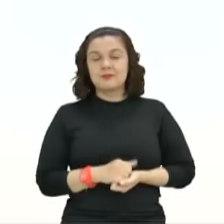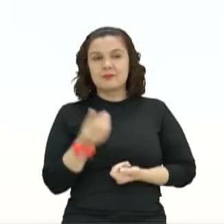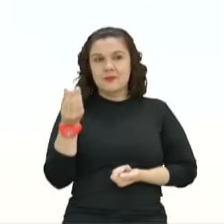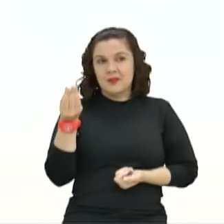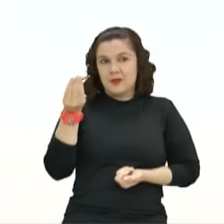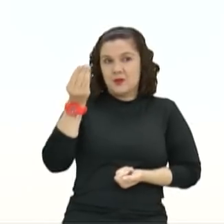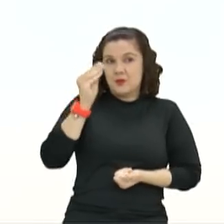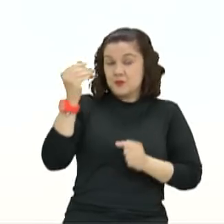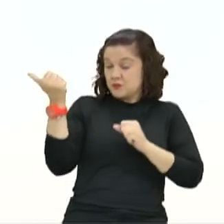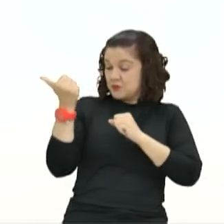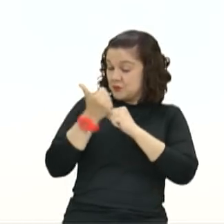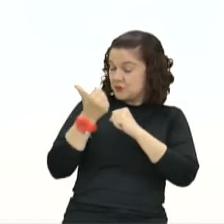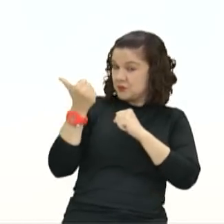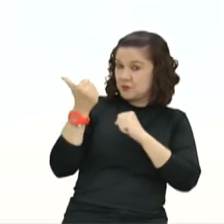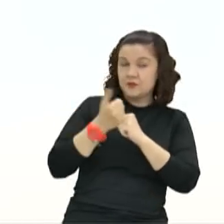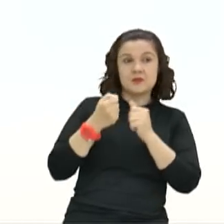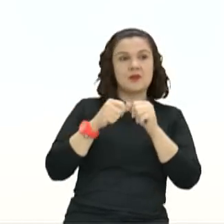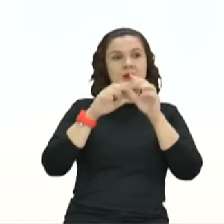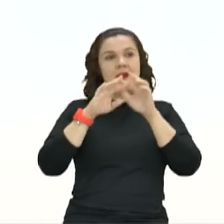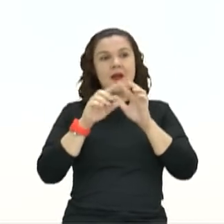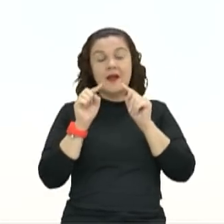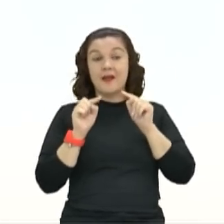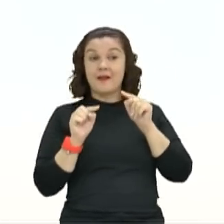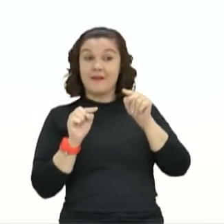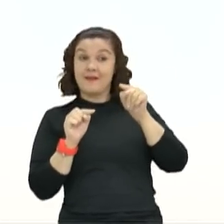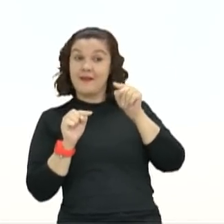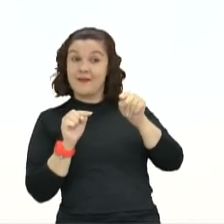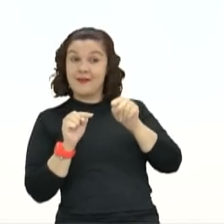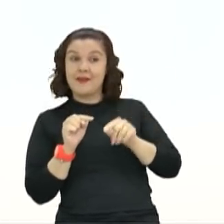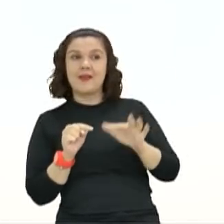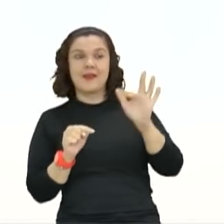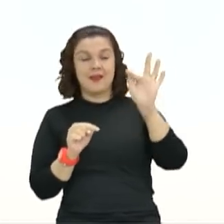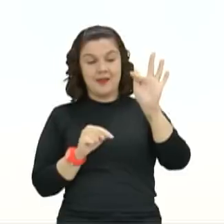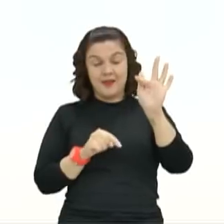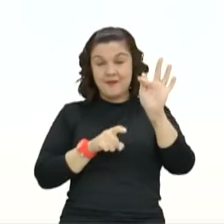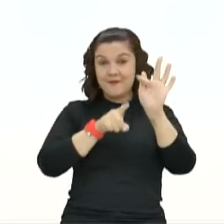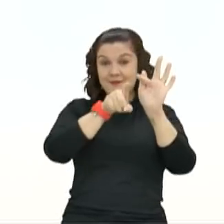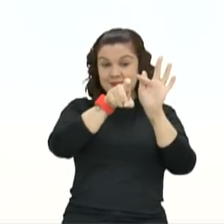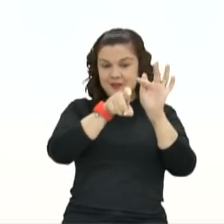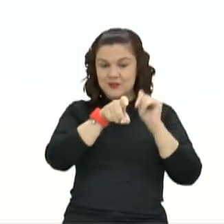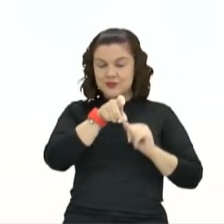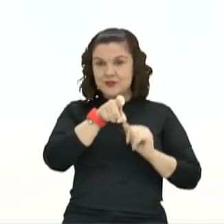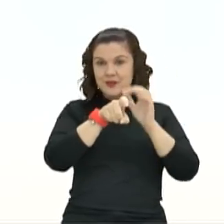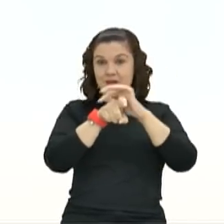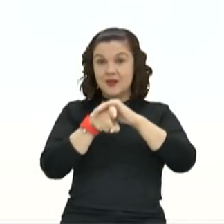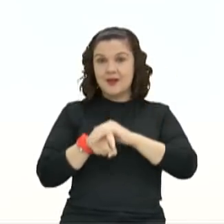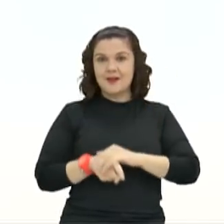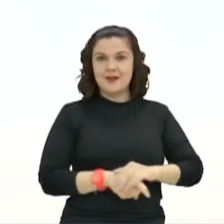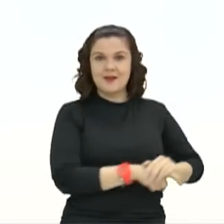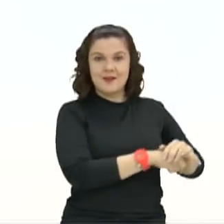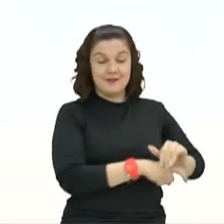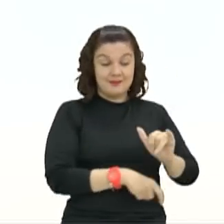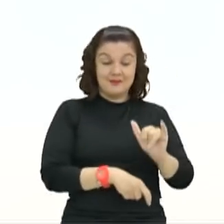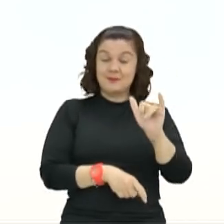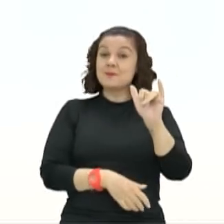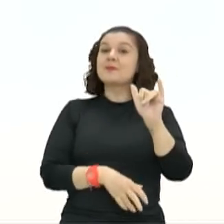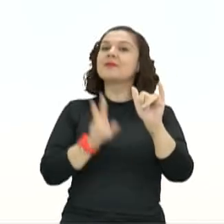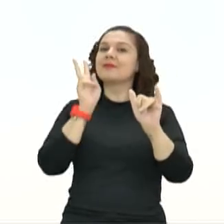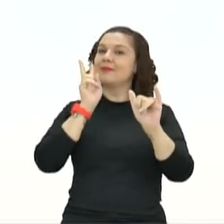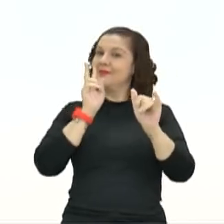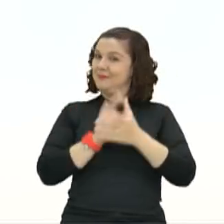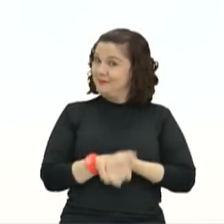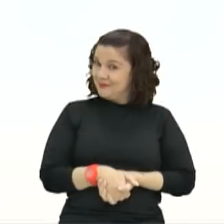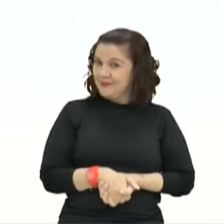coloco, substituí, fiz o cálculo. No lugar de f de x, substituo quem? Y. Lembra